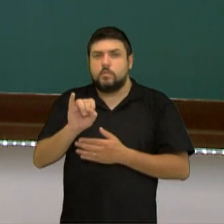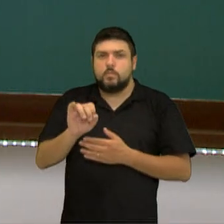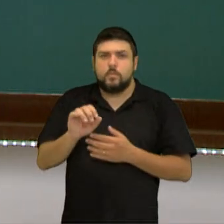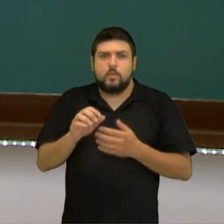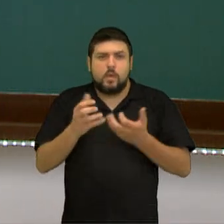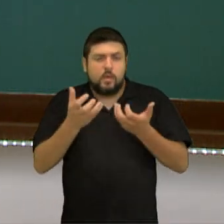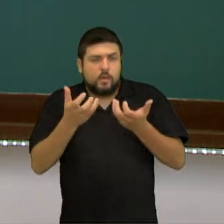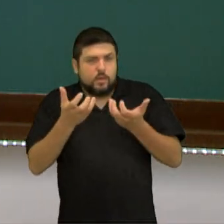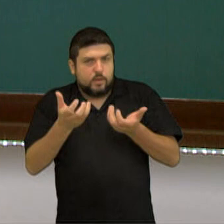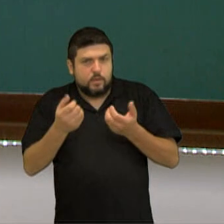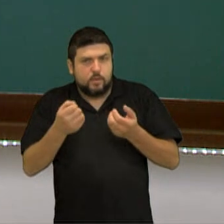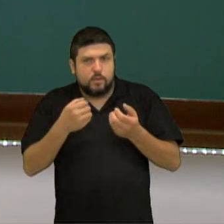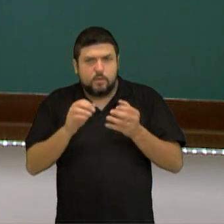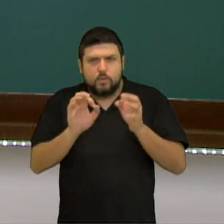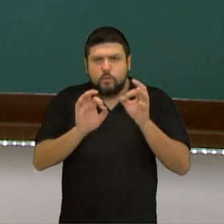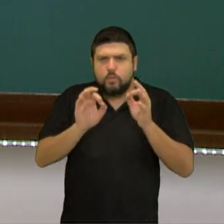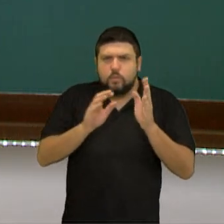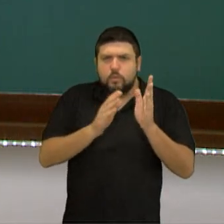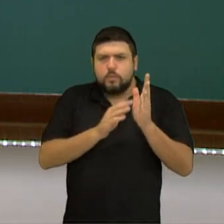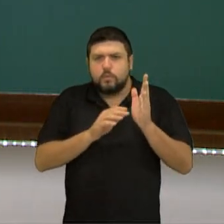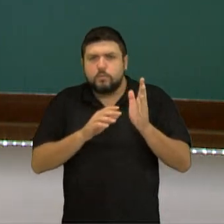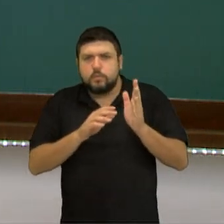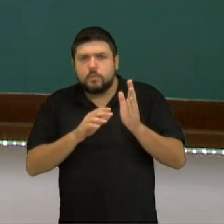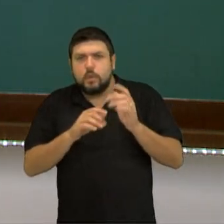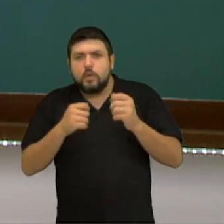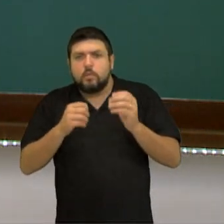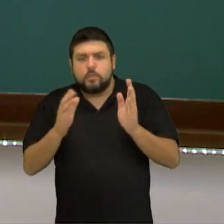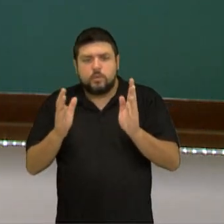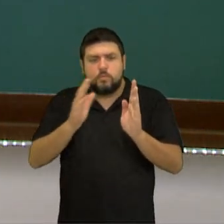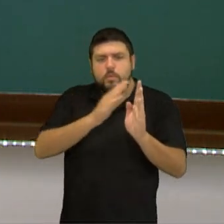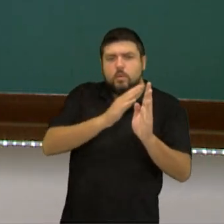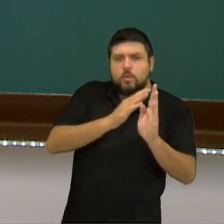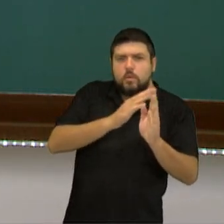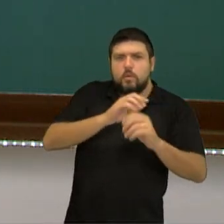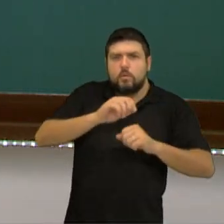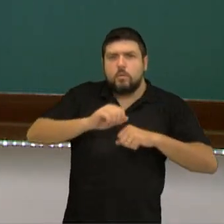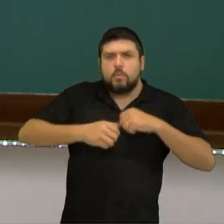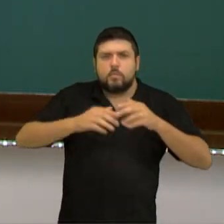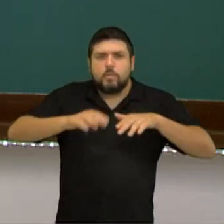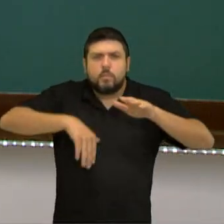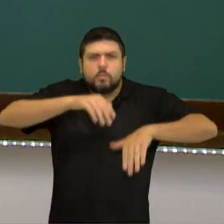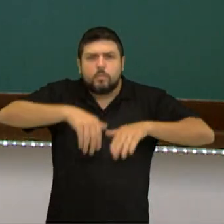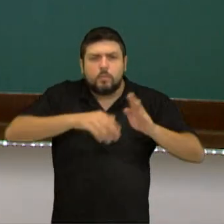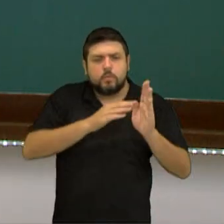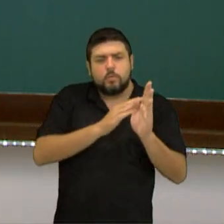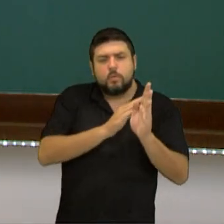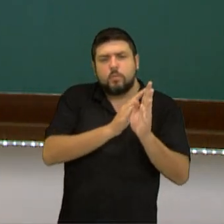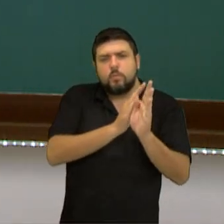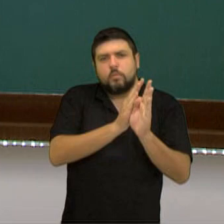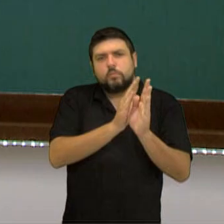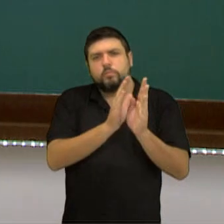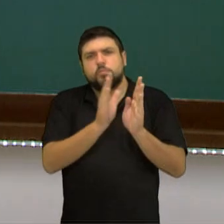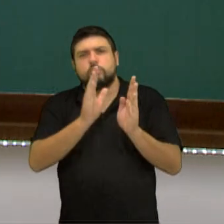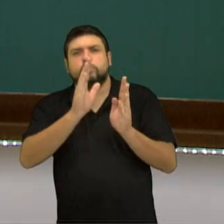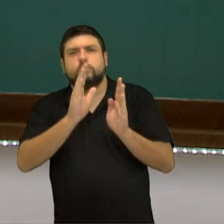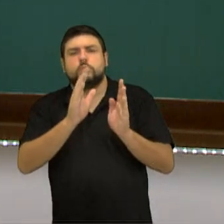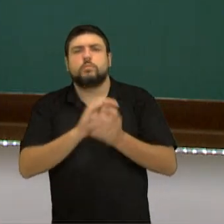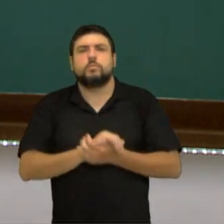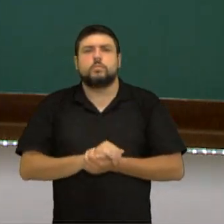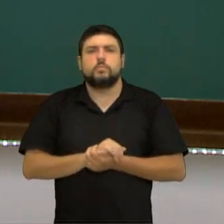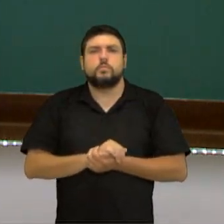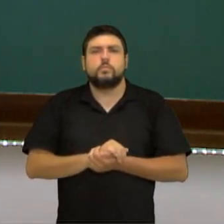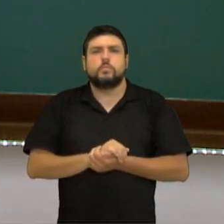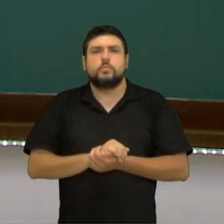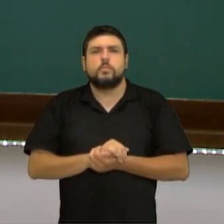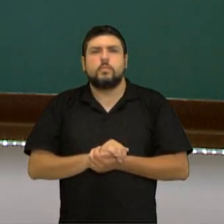ajeitar exatamente naquele ponto, você tem que nadar um pouquinho mais para cá, porque é uma grandeza vetorial, no caso a velocidade, certo? E a mesma